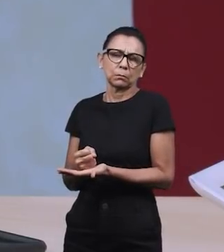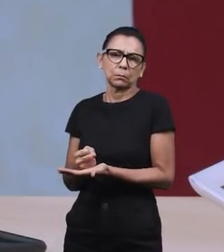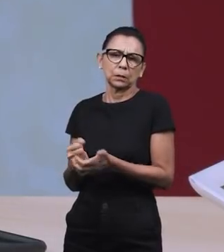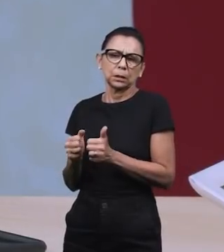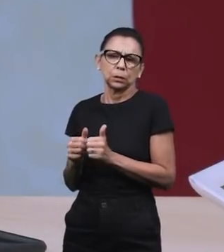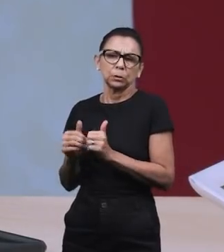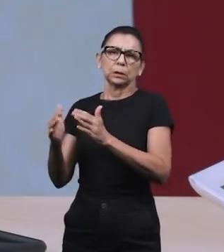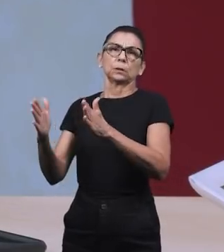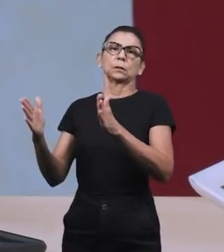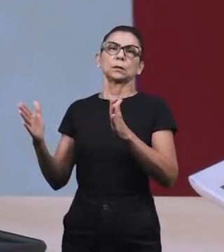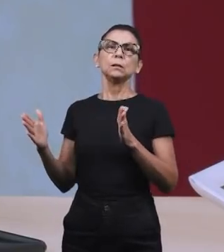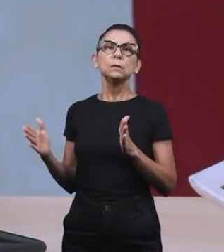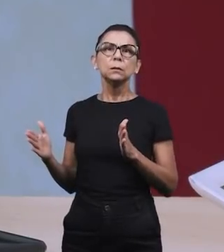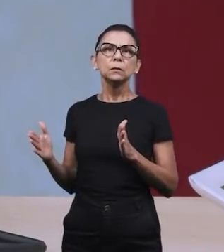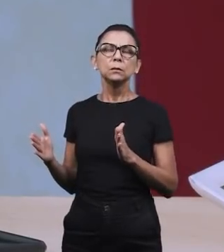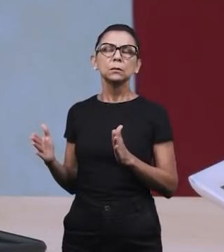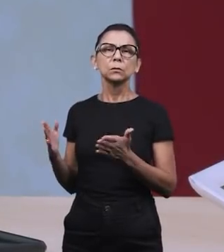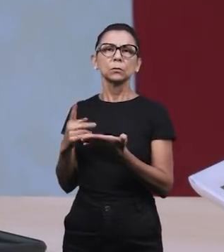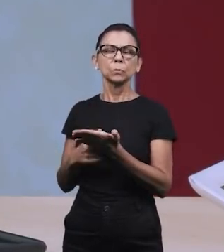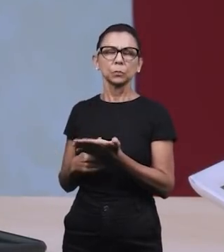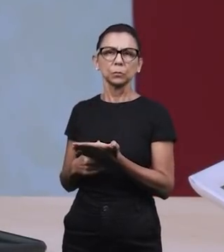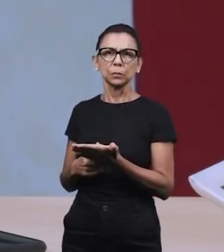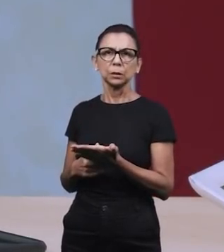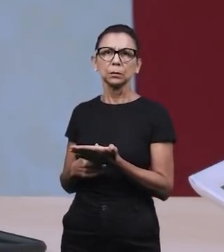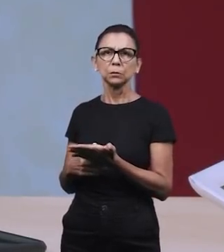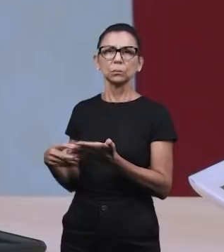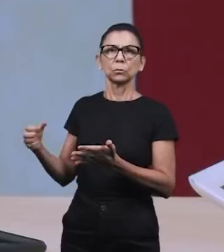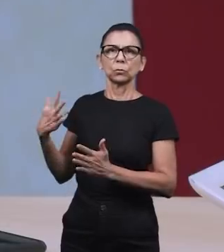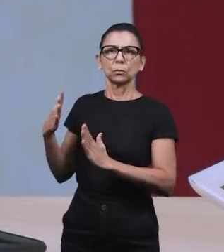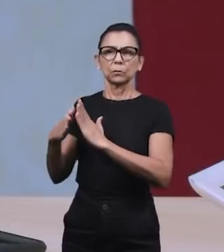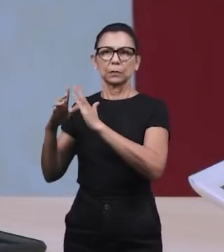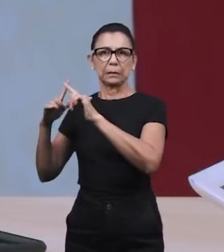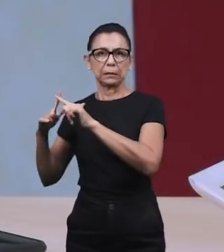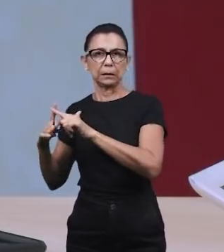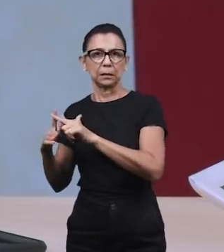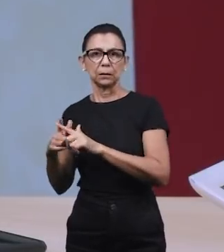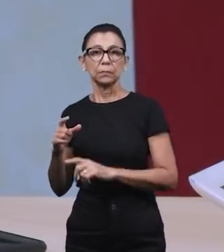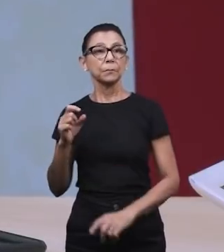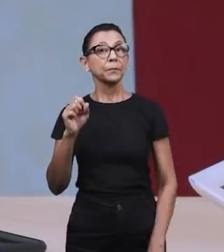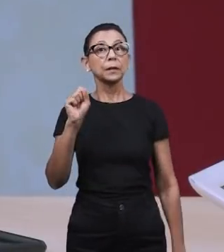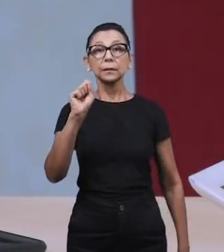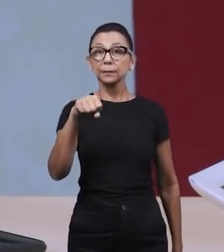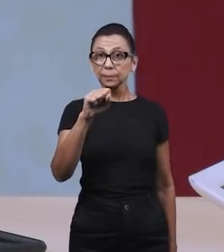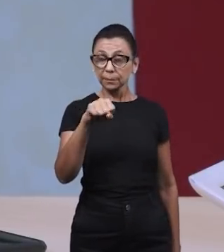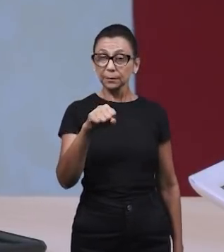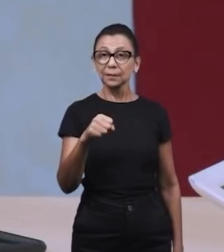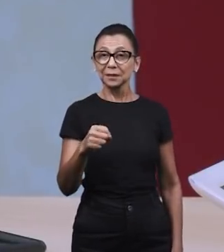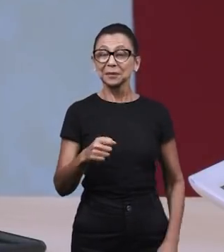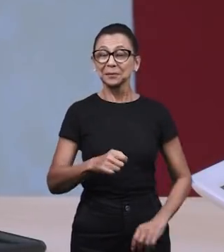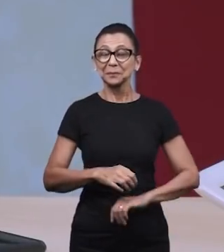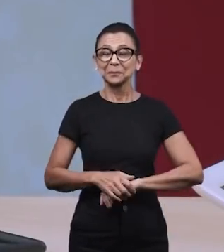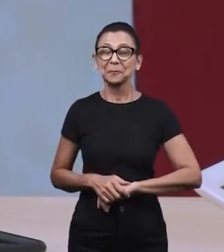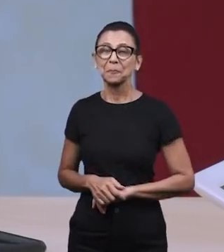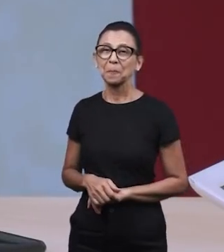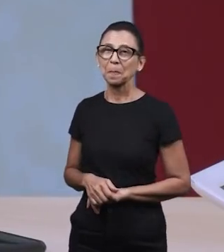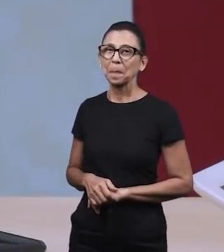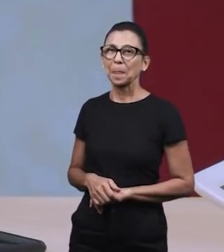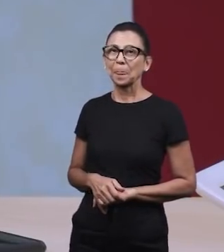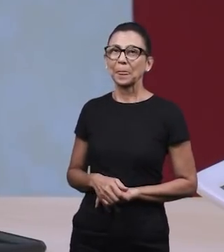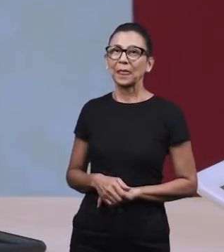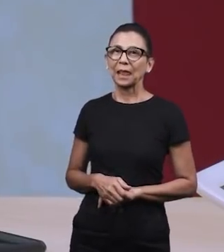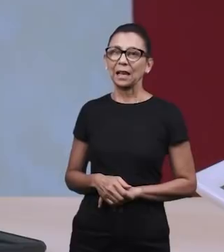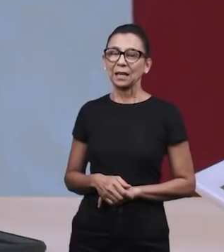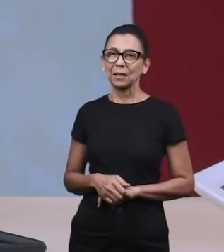Novo Testamento, deu início à nova aliança, de fato. Agora, você vai ter essa pergunta